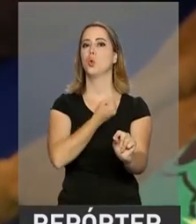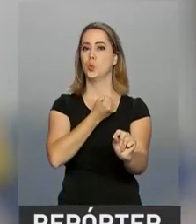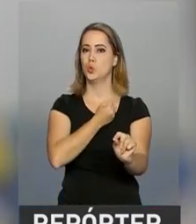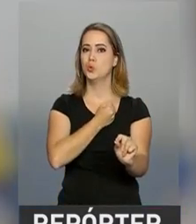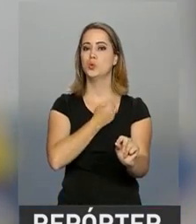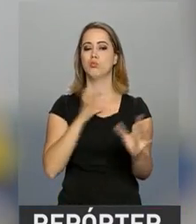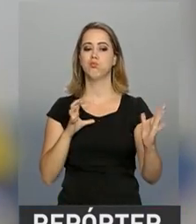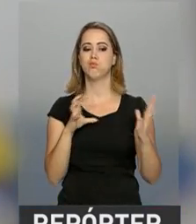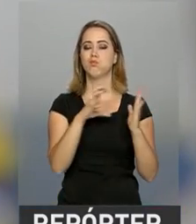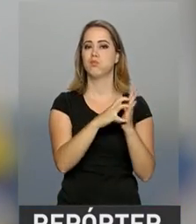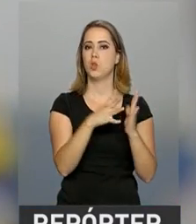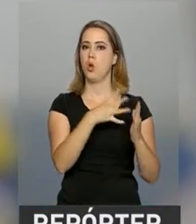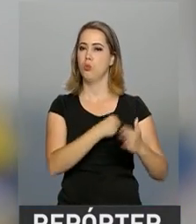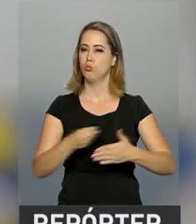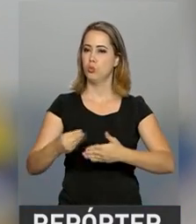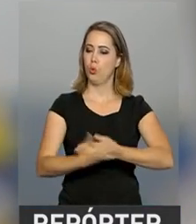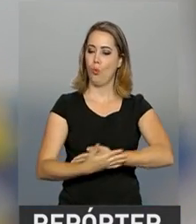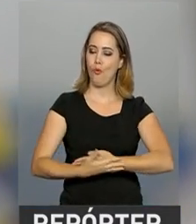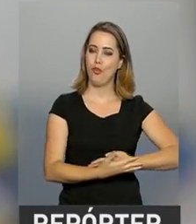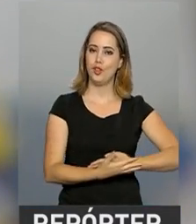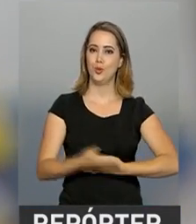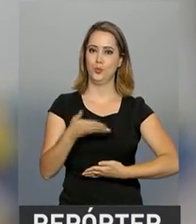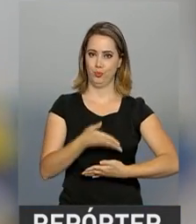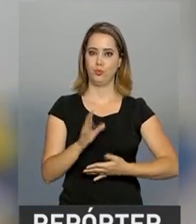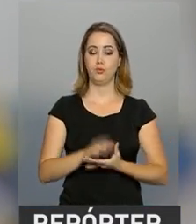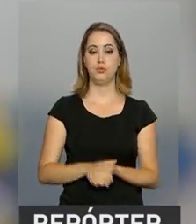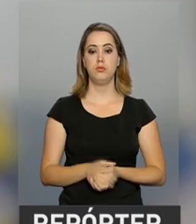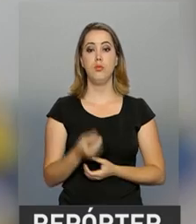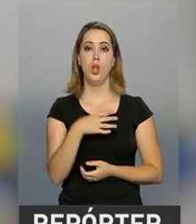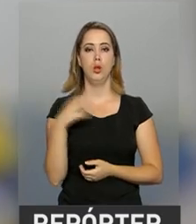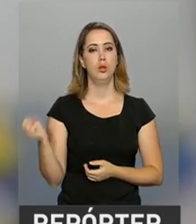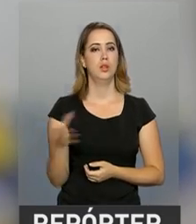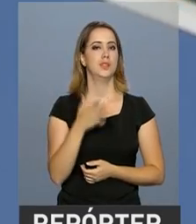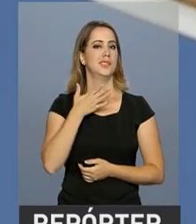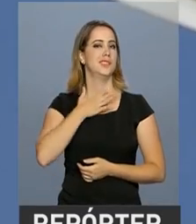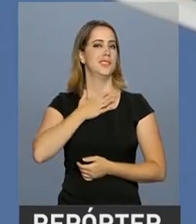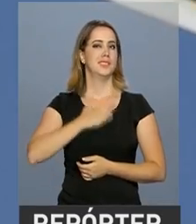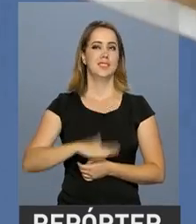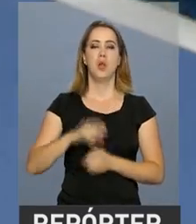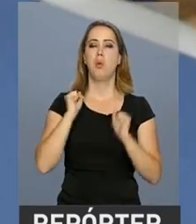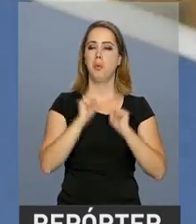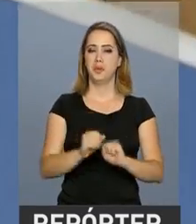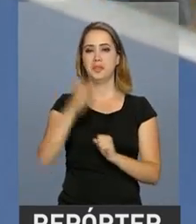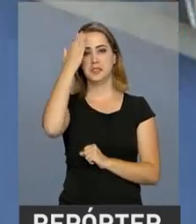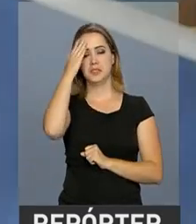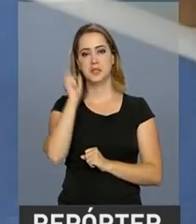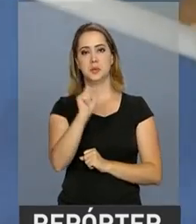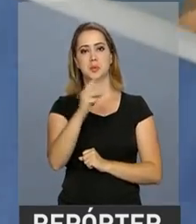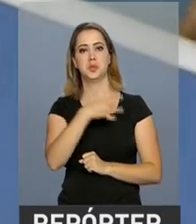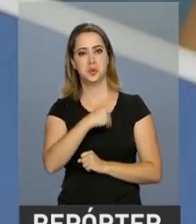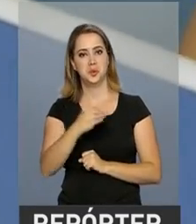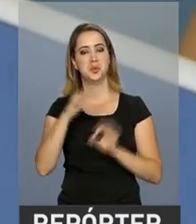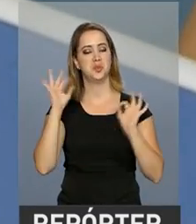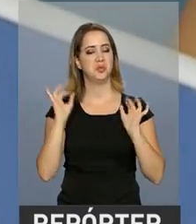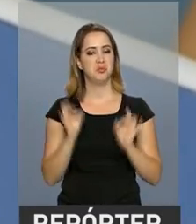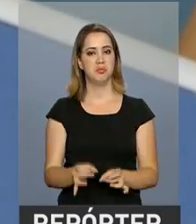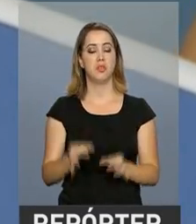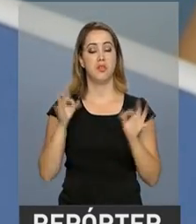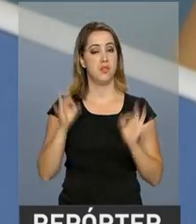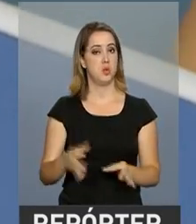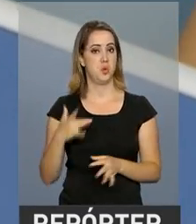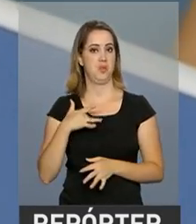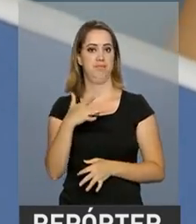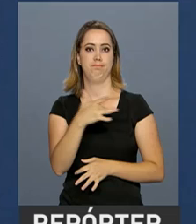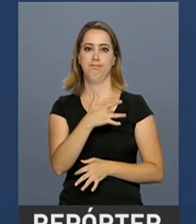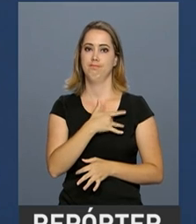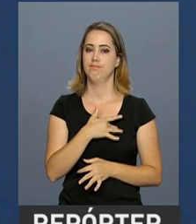transmissão para a nova mamãe é um alívio saber que Leonardo poderá agora ter uma vida saudável e livre de